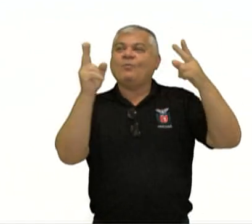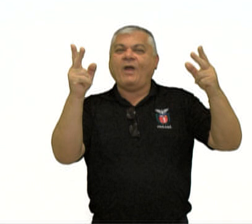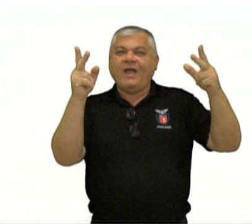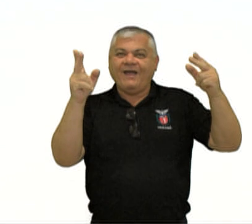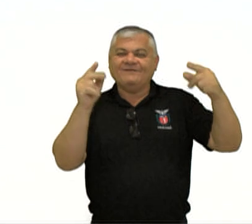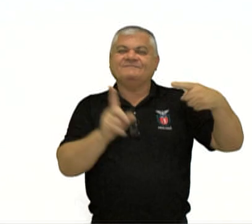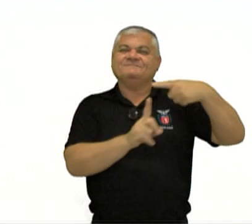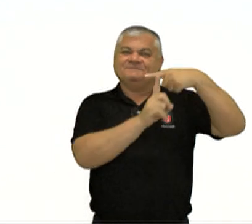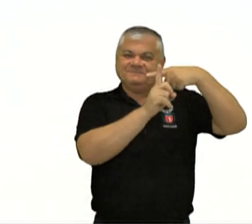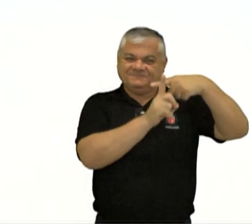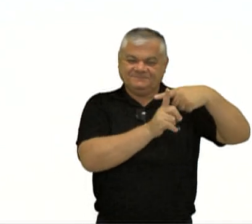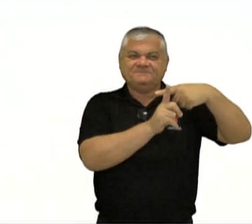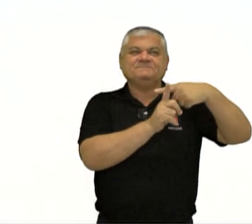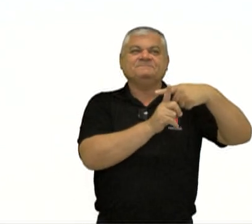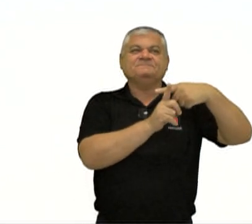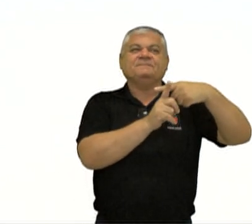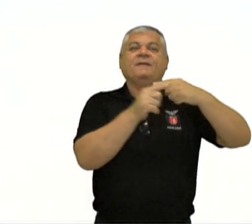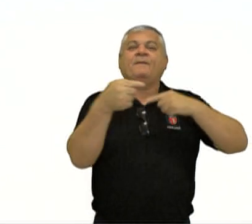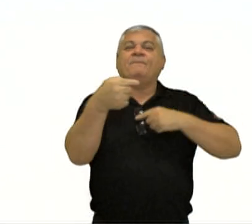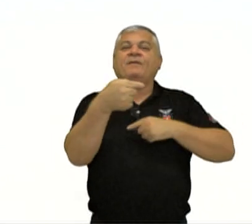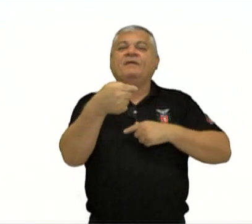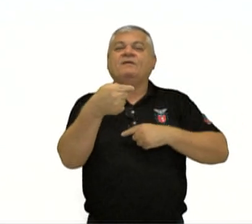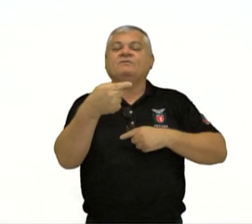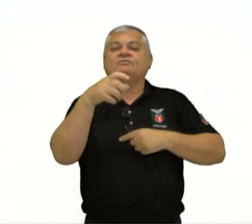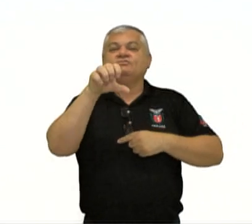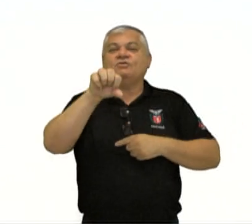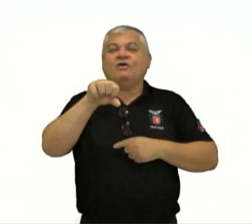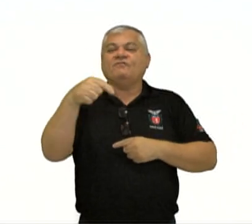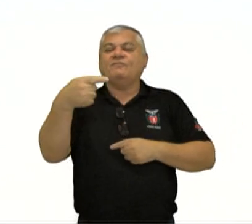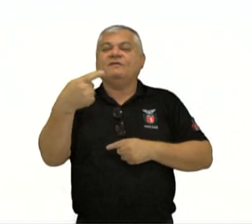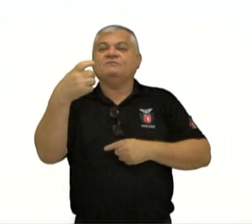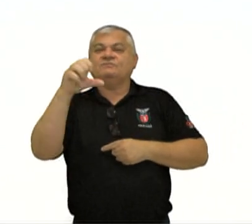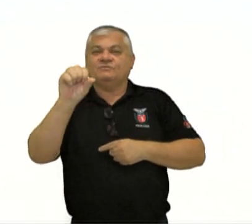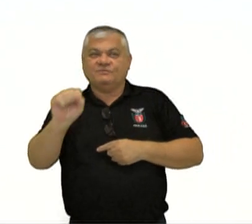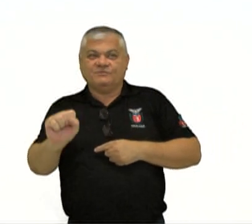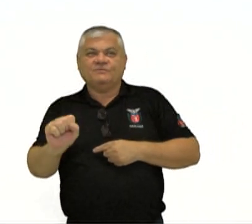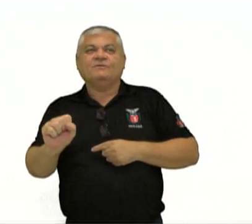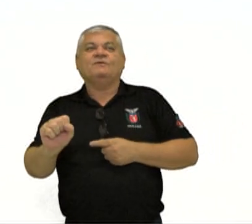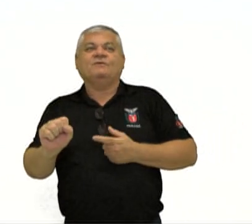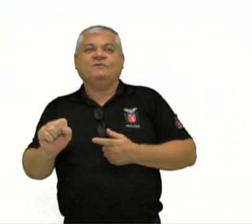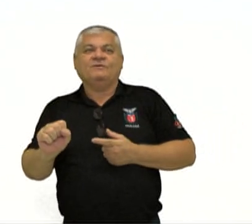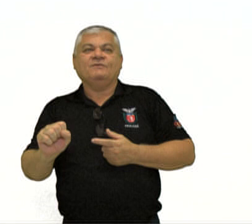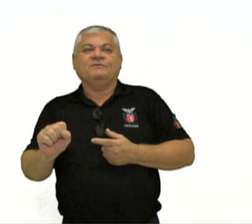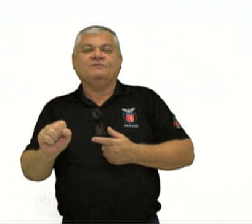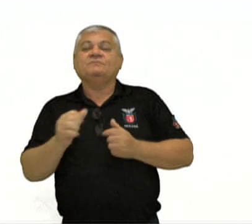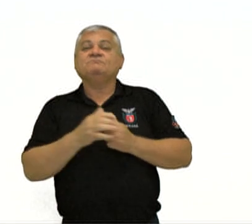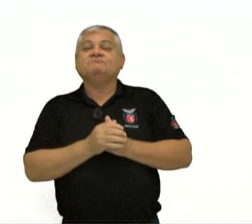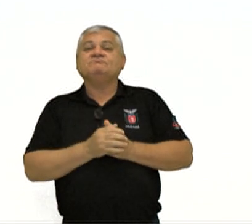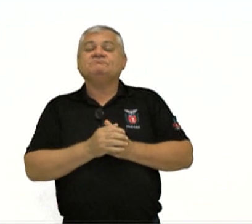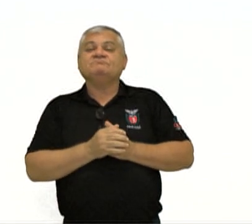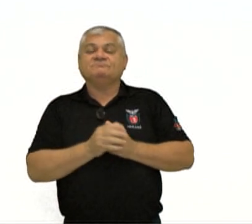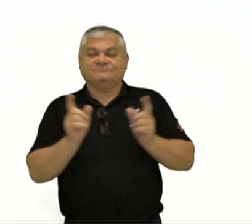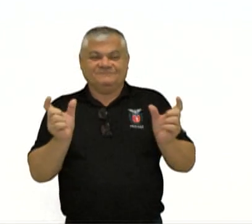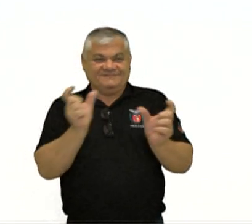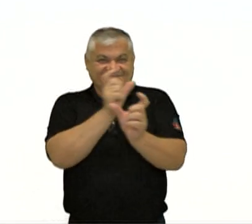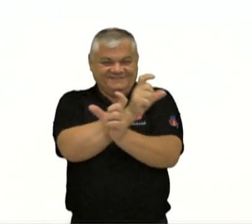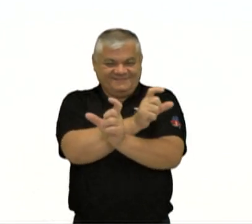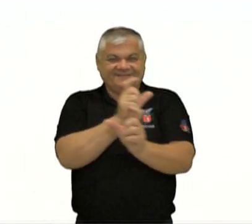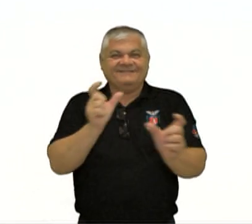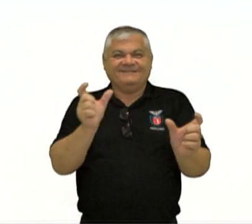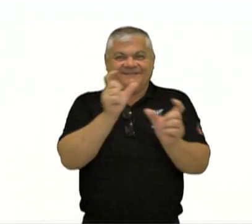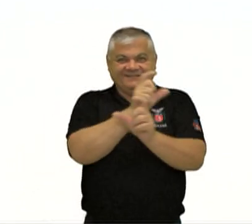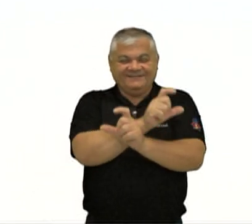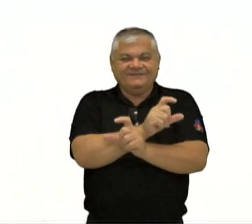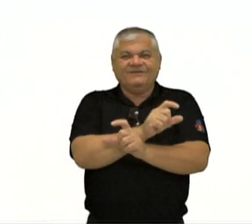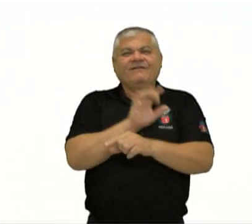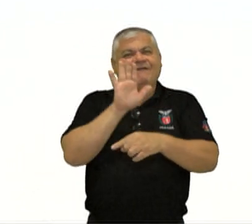Aí a gente reescreveu o menos 19 e o menos 18 lado a lado aqui, só repetiu os dois. Então, a gente trocou a ordem para facilitar.